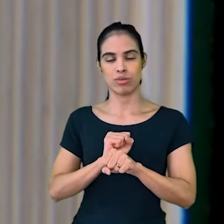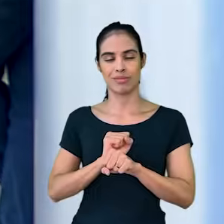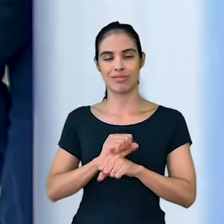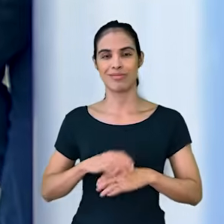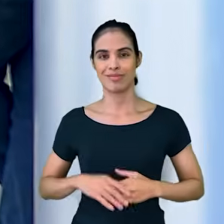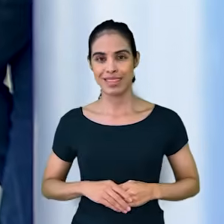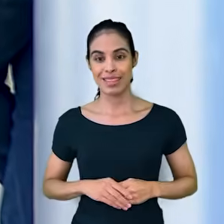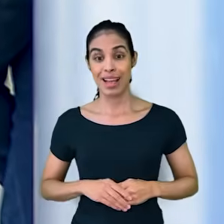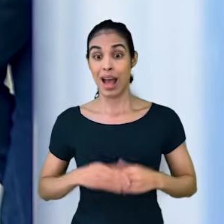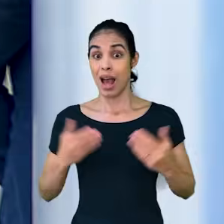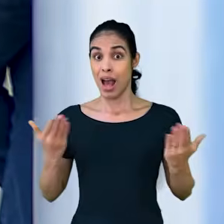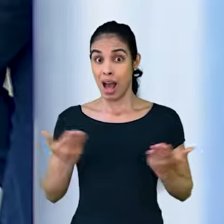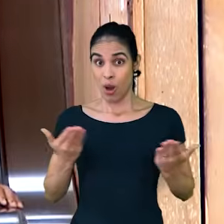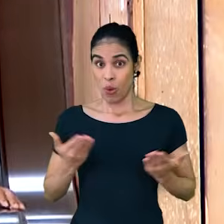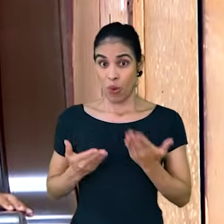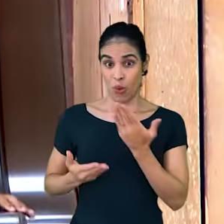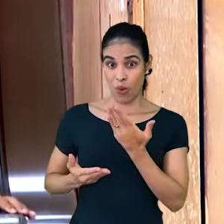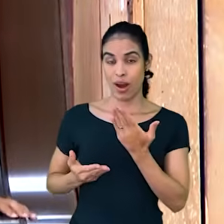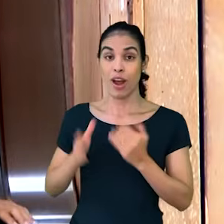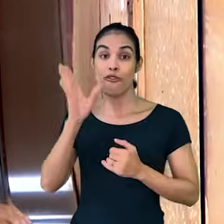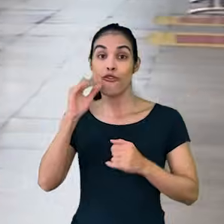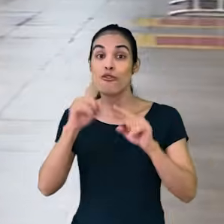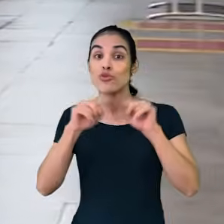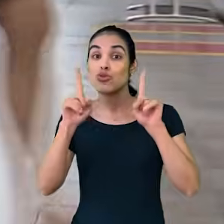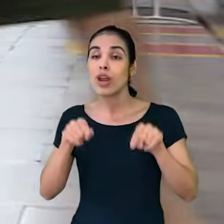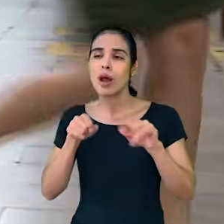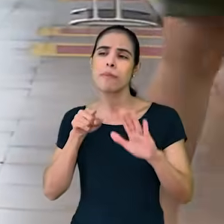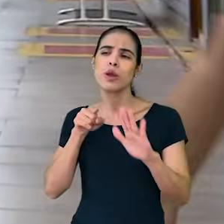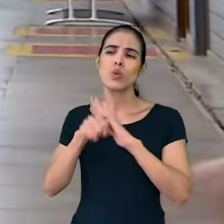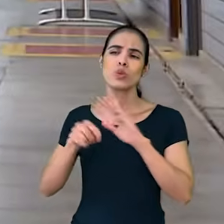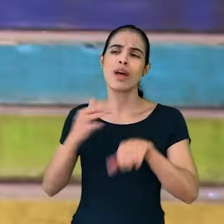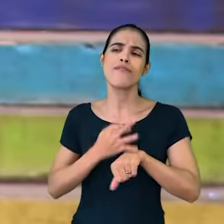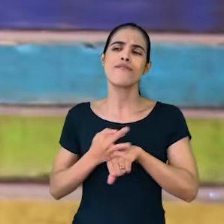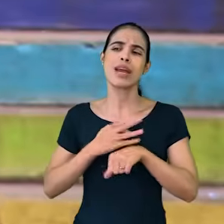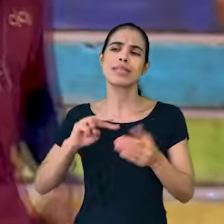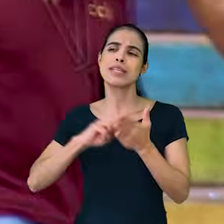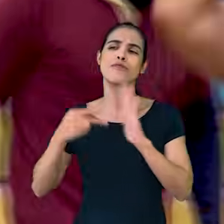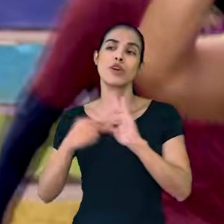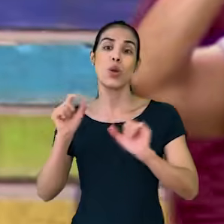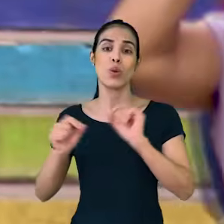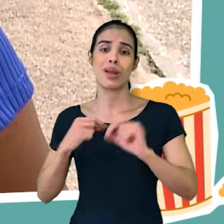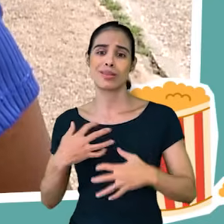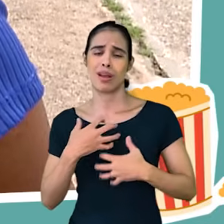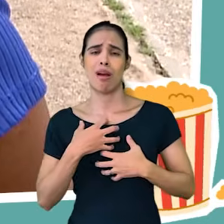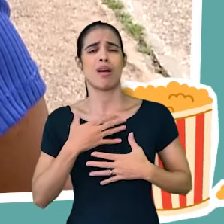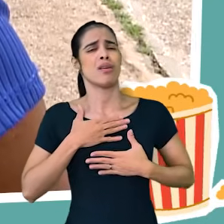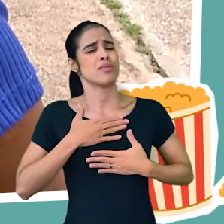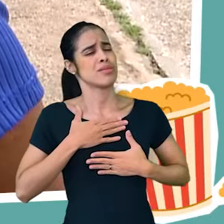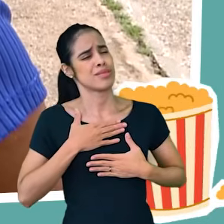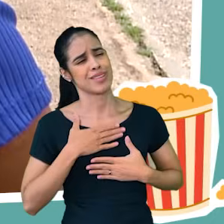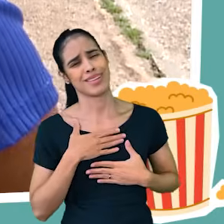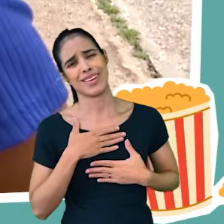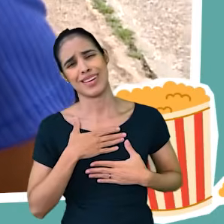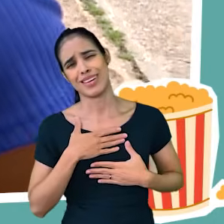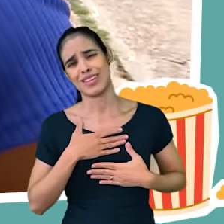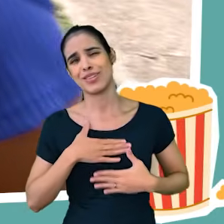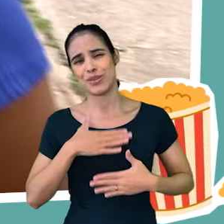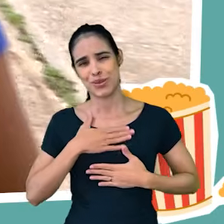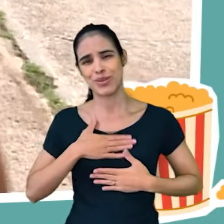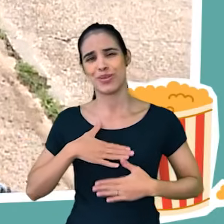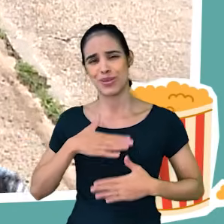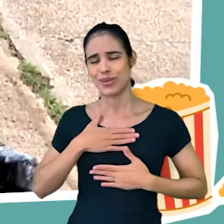ócio. Agora, na boca do trabalhador, a descrição ganha sentimento. Descanso.